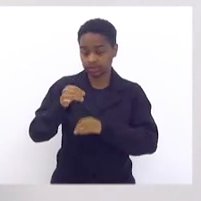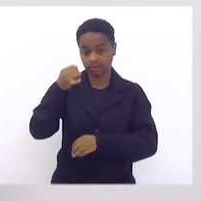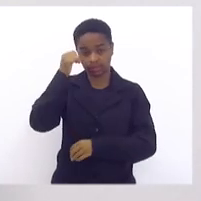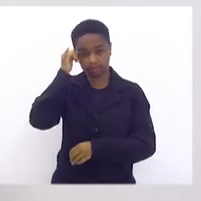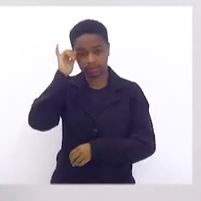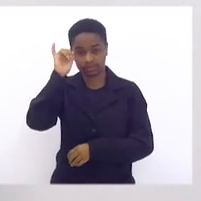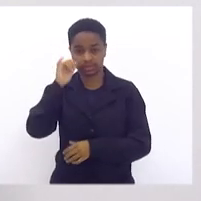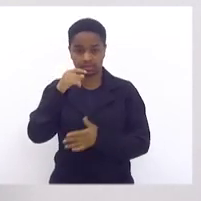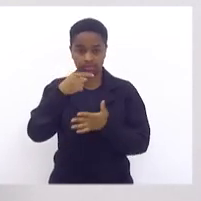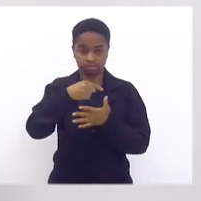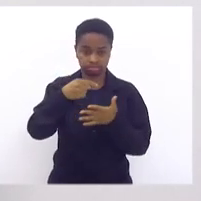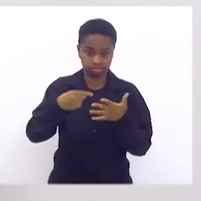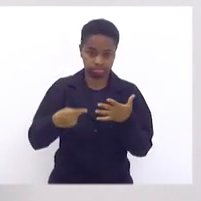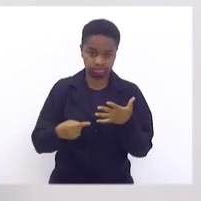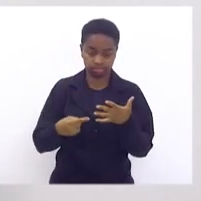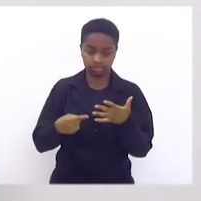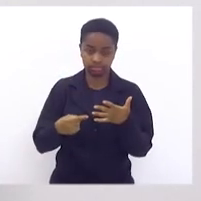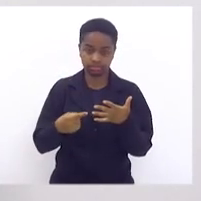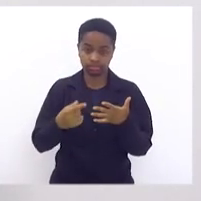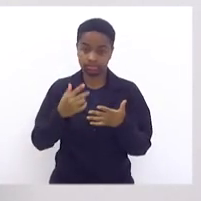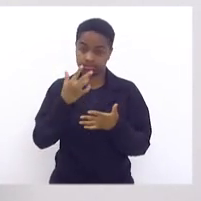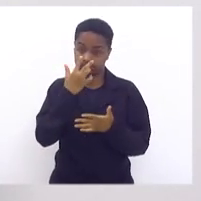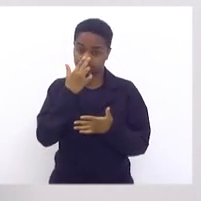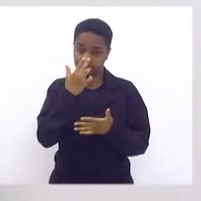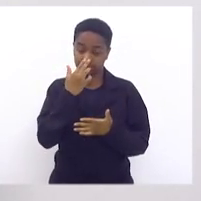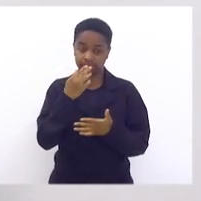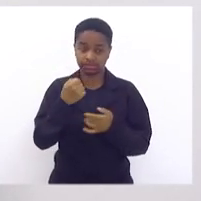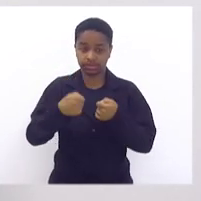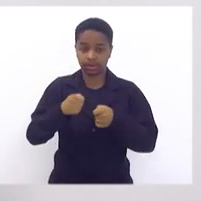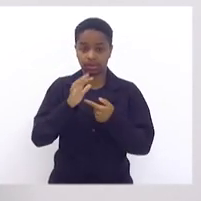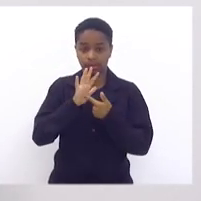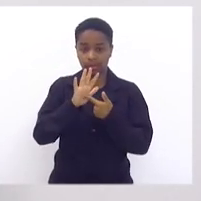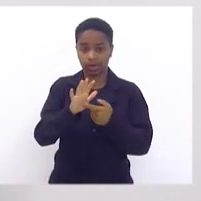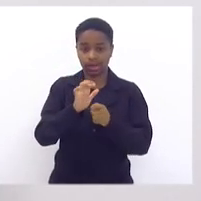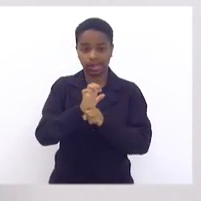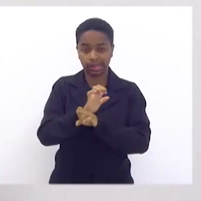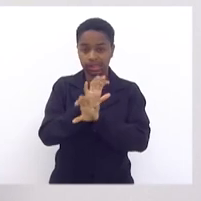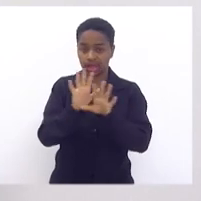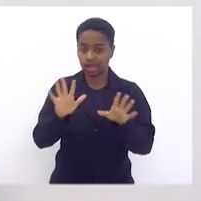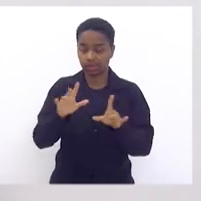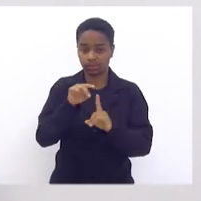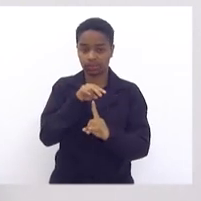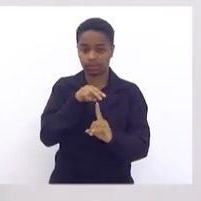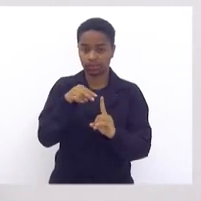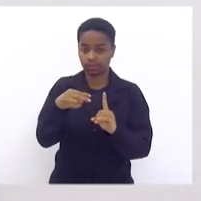etc., tem que mostrar claramente, né, do seu ponto de vista